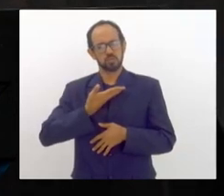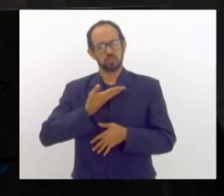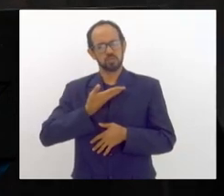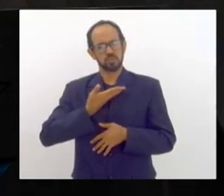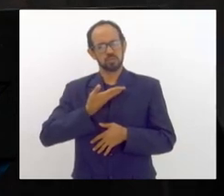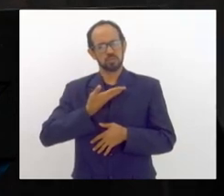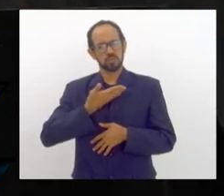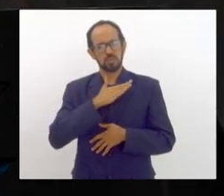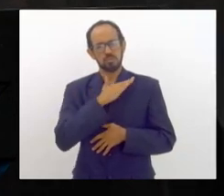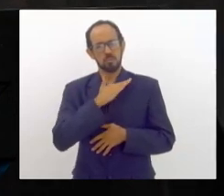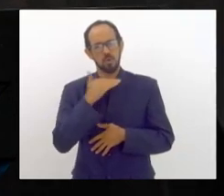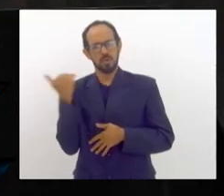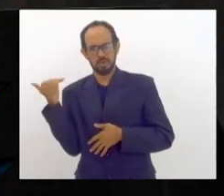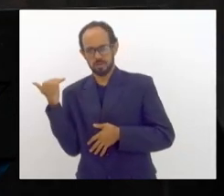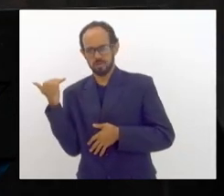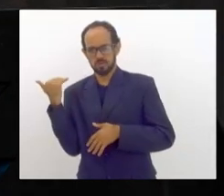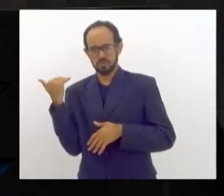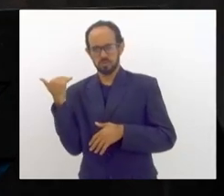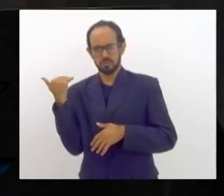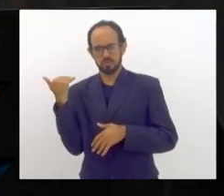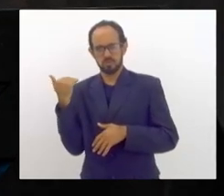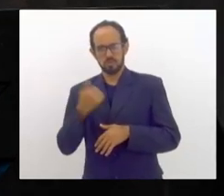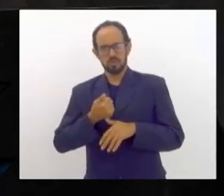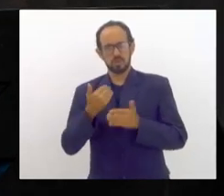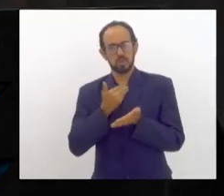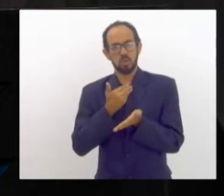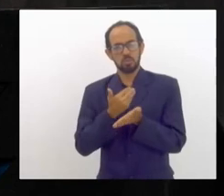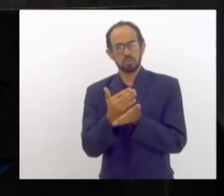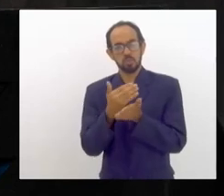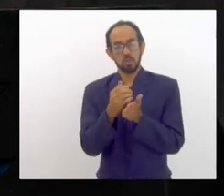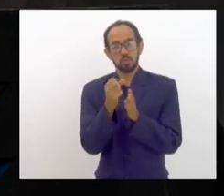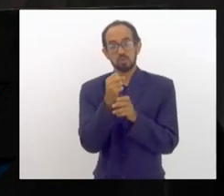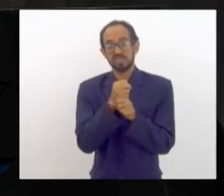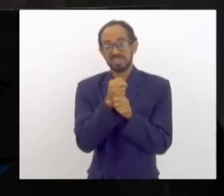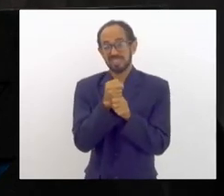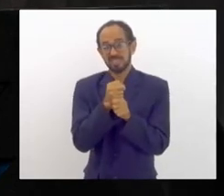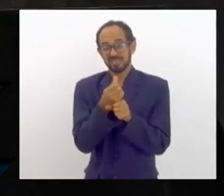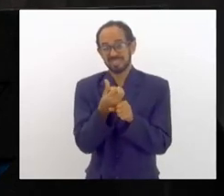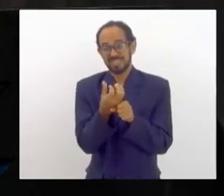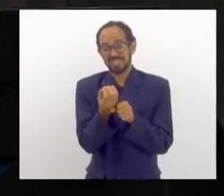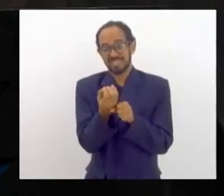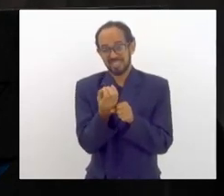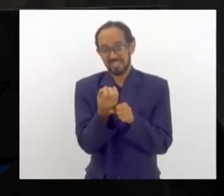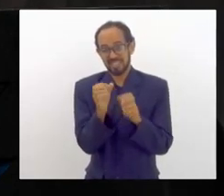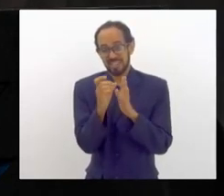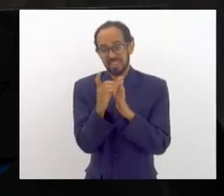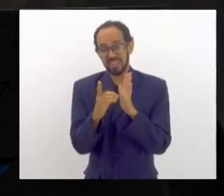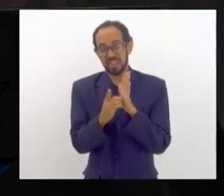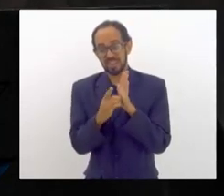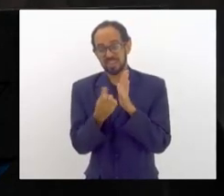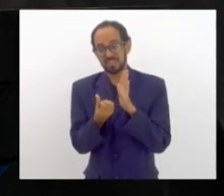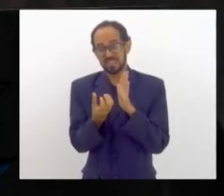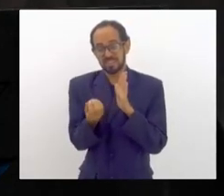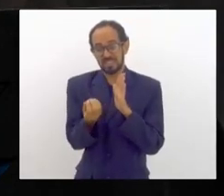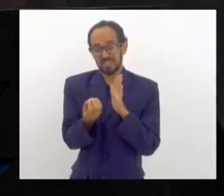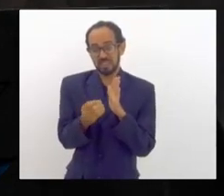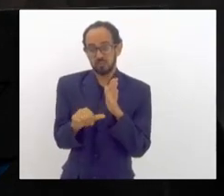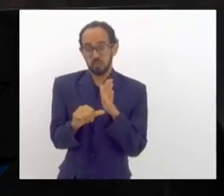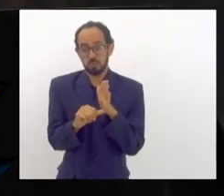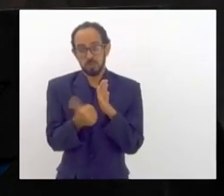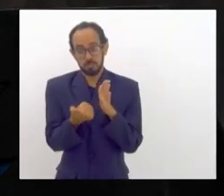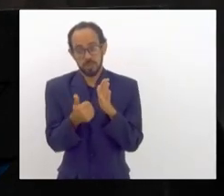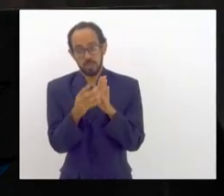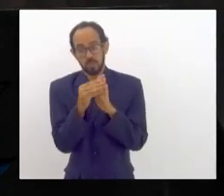para trás desde os anos 60, porque é quando a gente tem o primeiro registro de uma grande